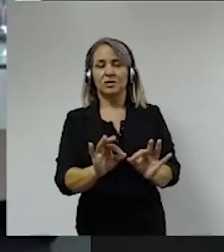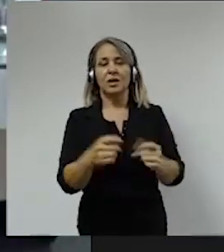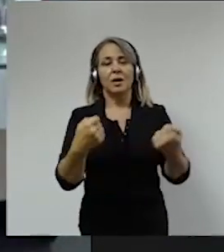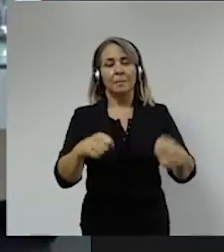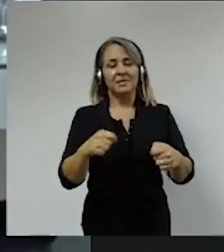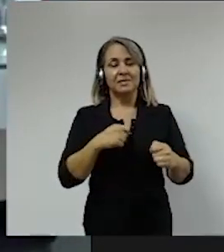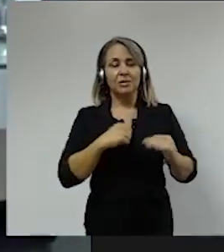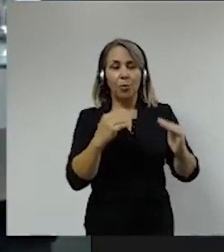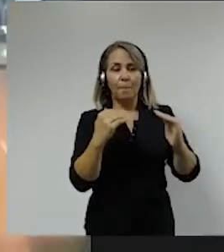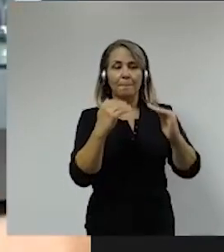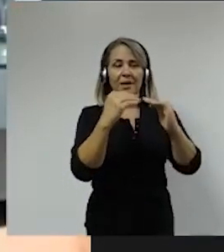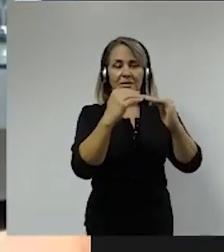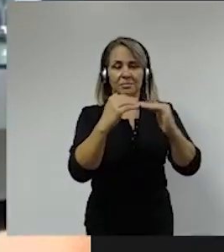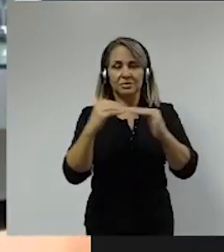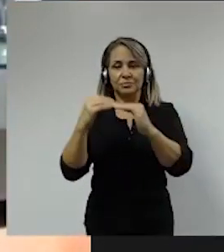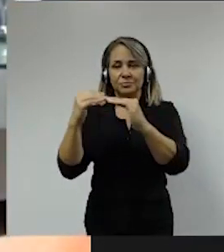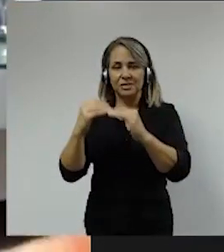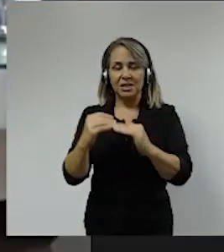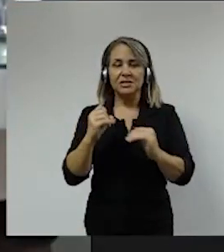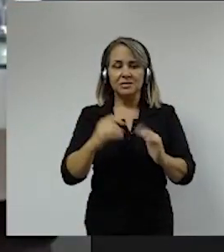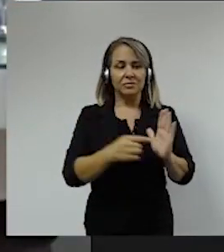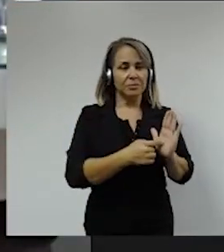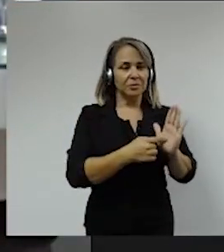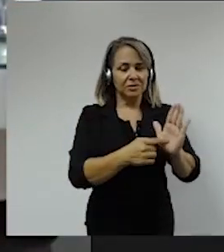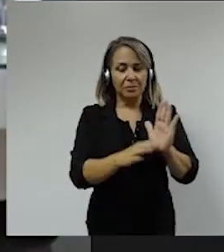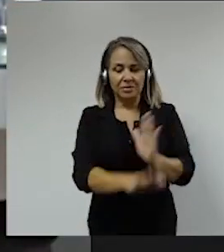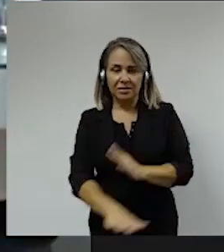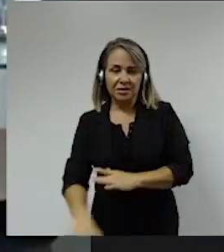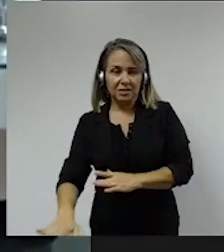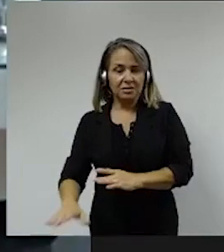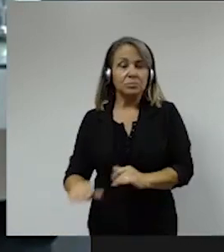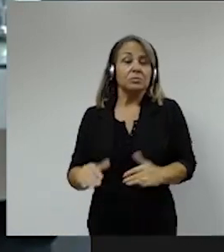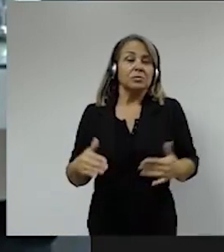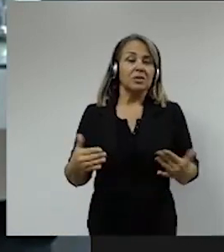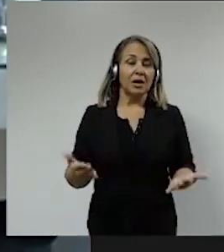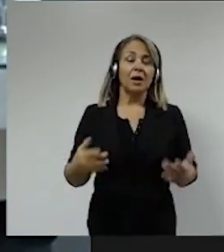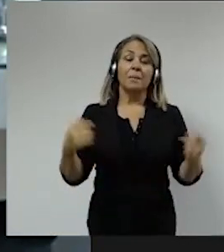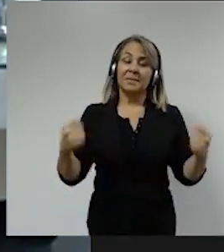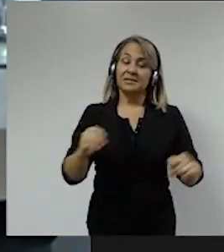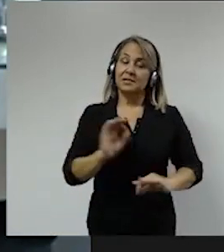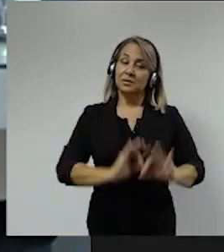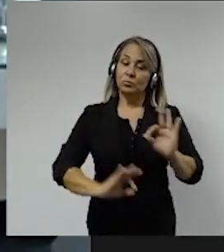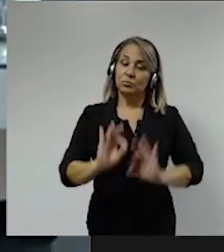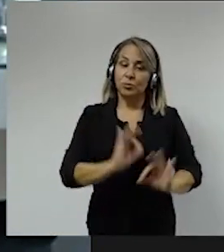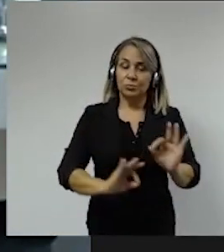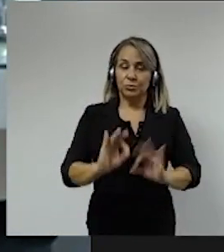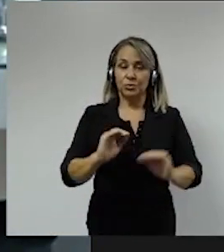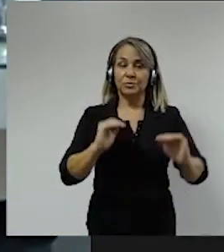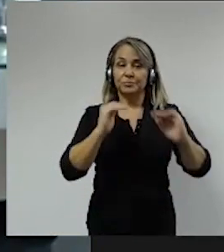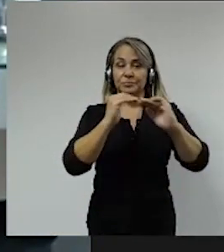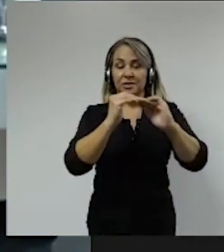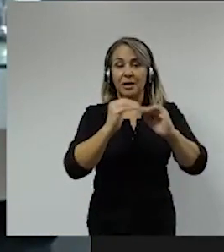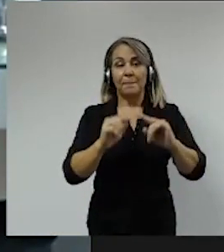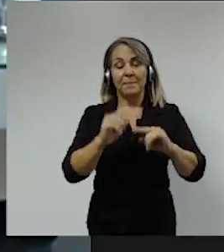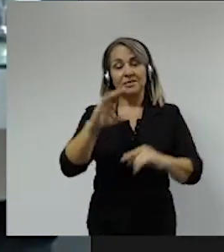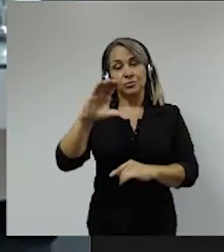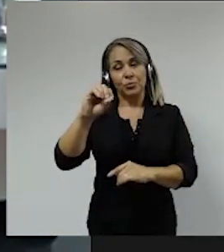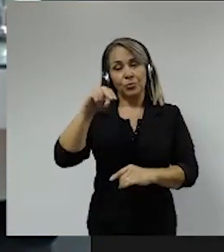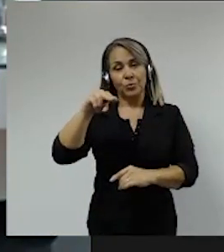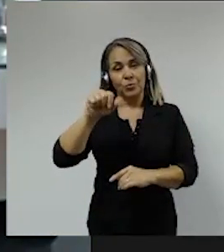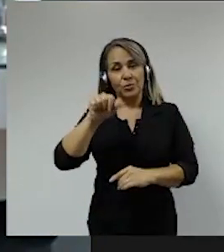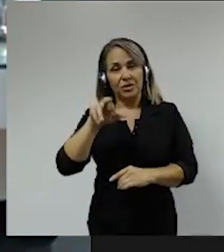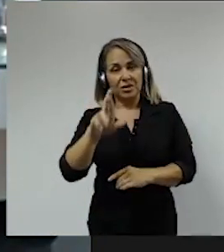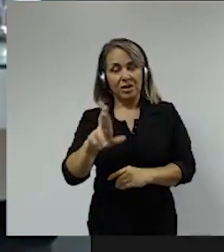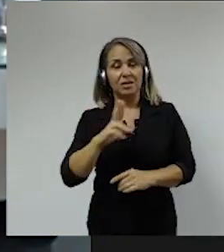um parâmetro. O que é que a gente vai mostrar realmente para uma criança? Enfim, a gente precisa ter um controle. Mas o CONAR, eu acredito que